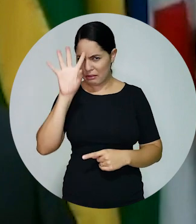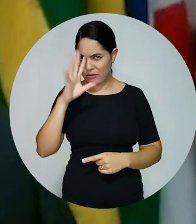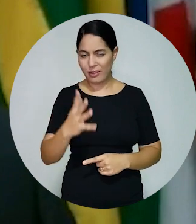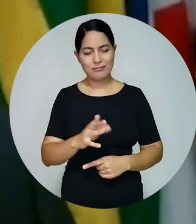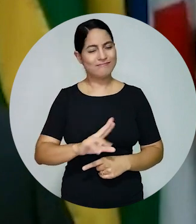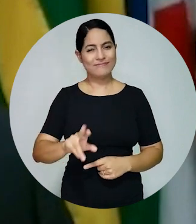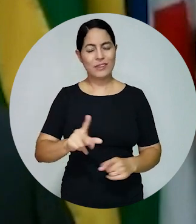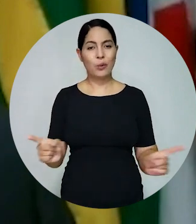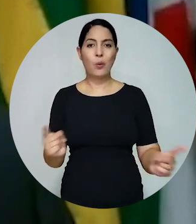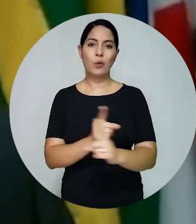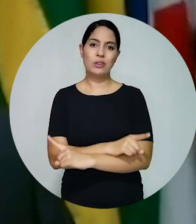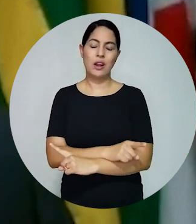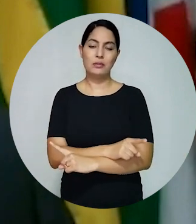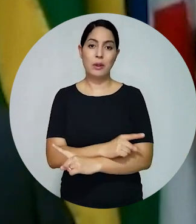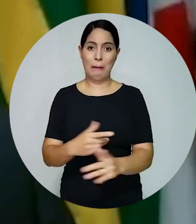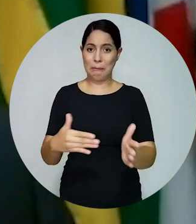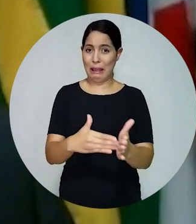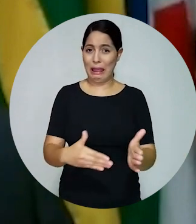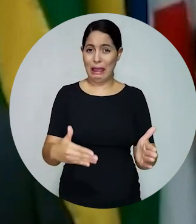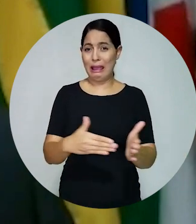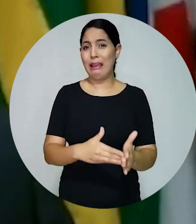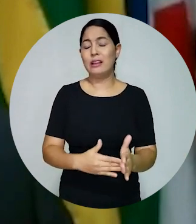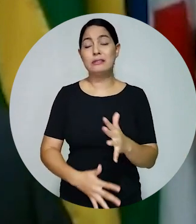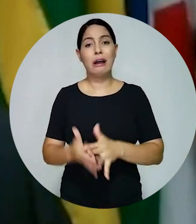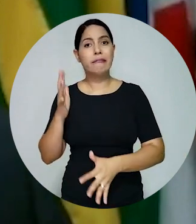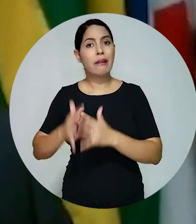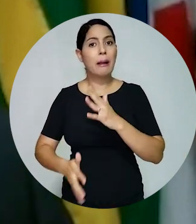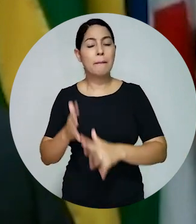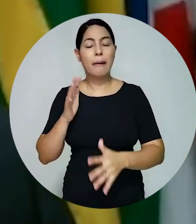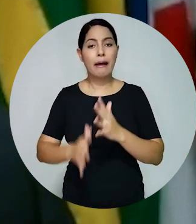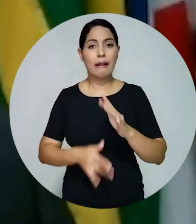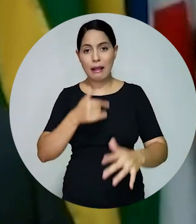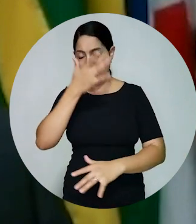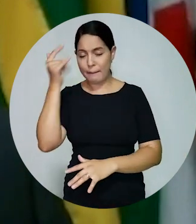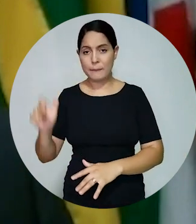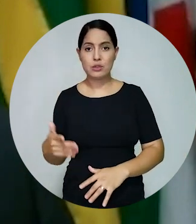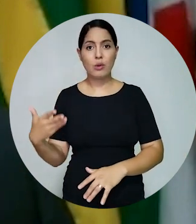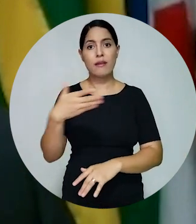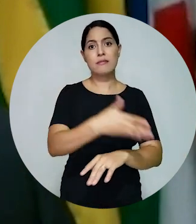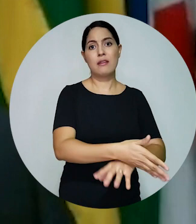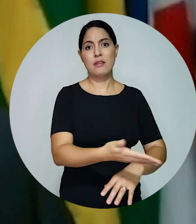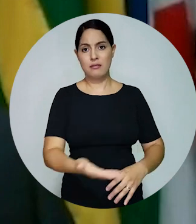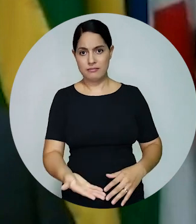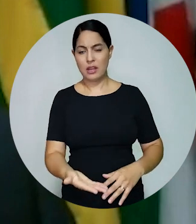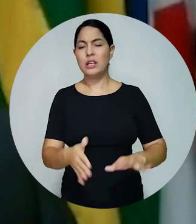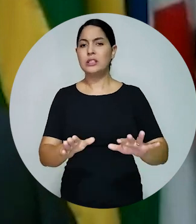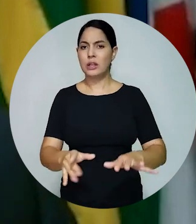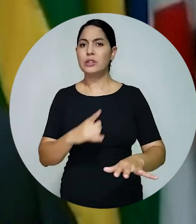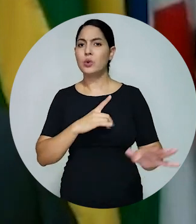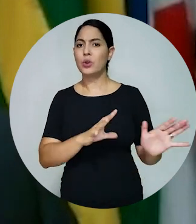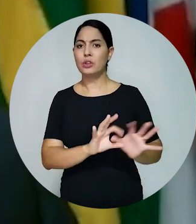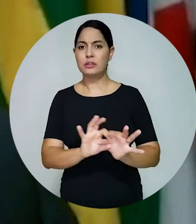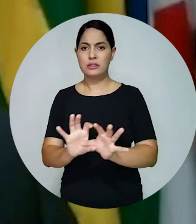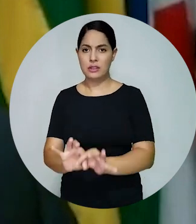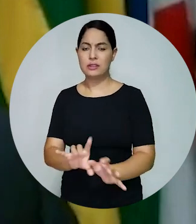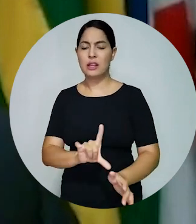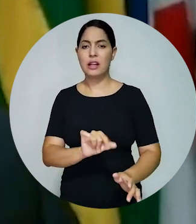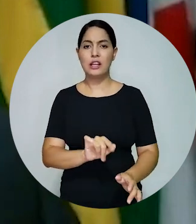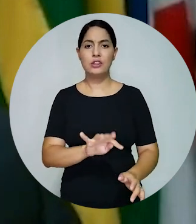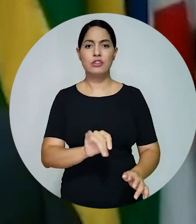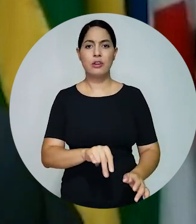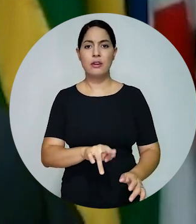Judiciário. Não são essas barreiras que resolverão o problema, pelo contrário, elas afastarão justamente a vítima da